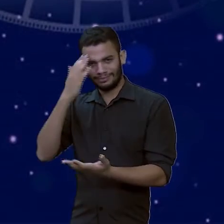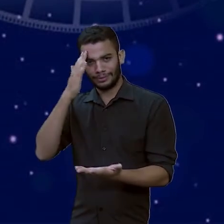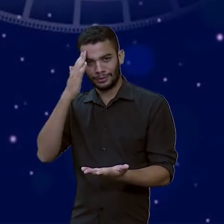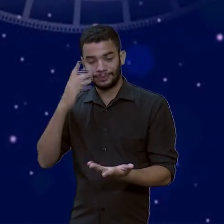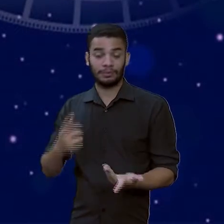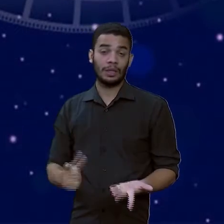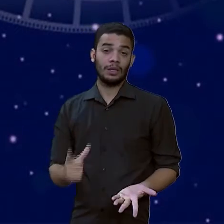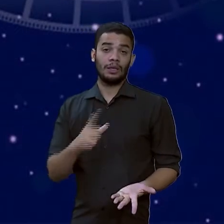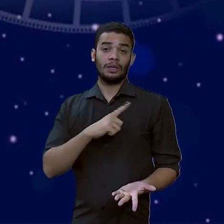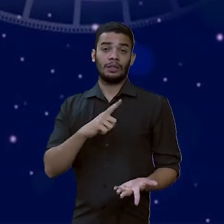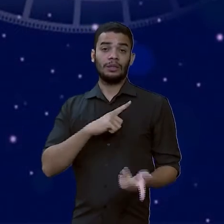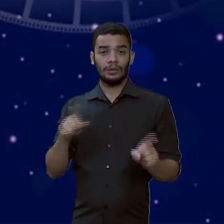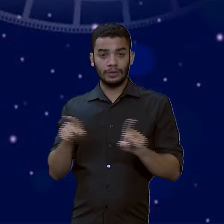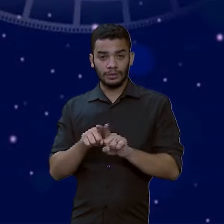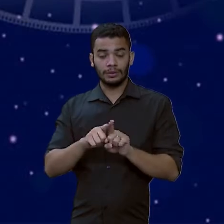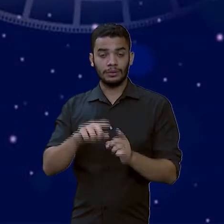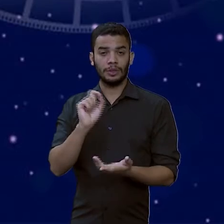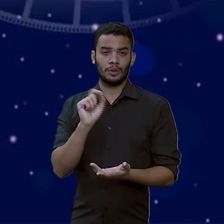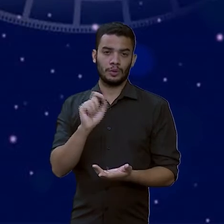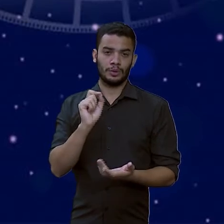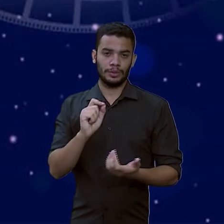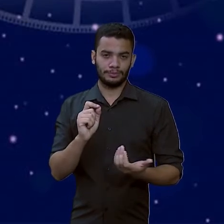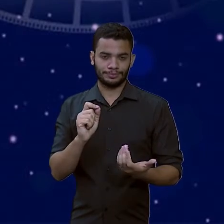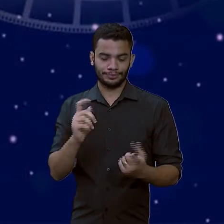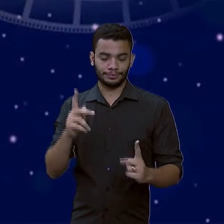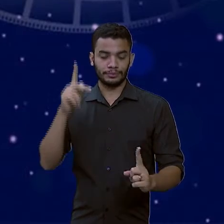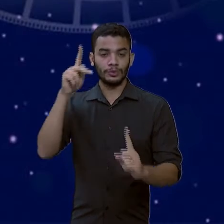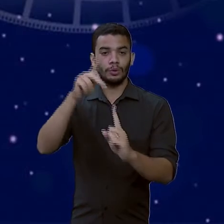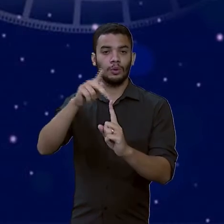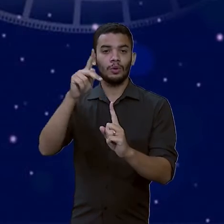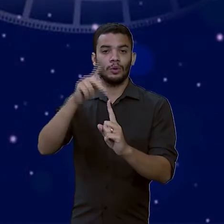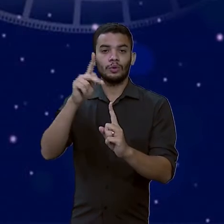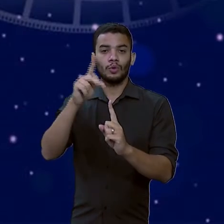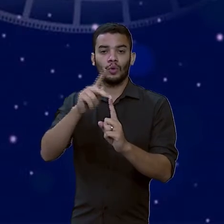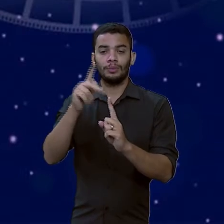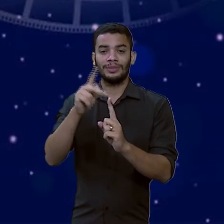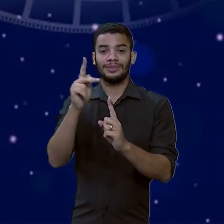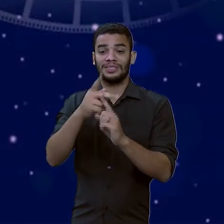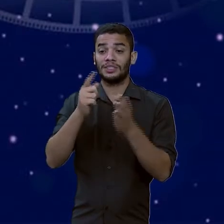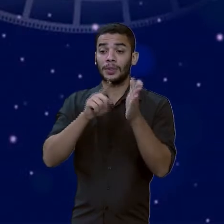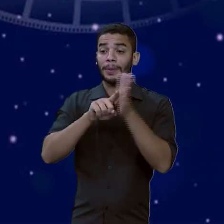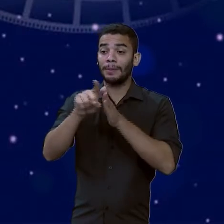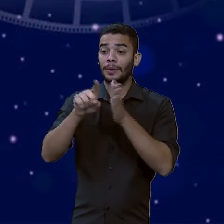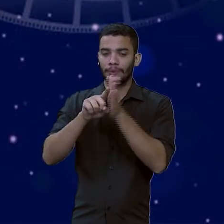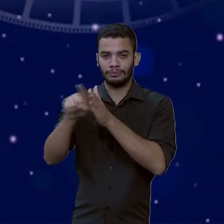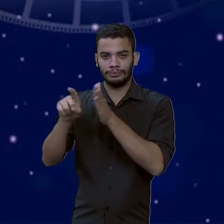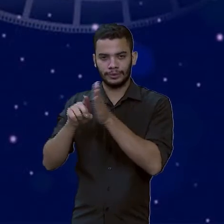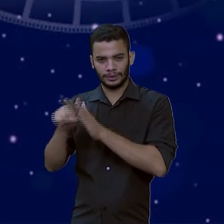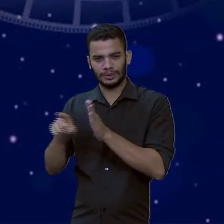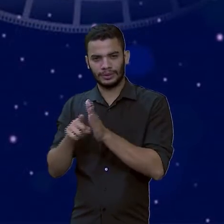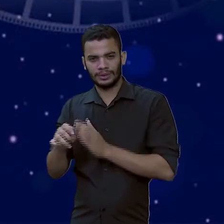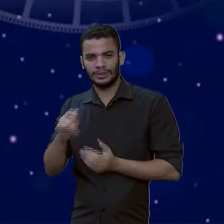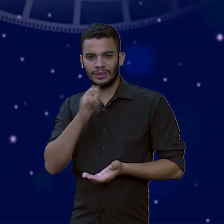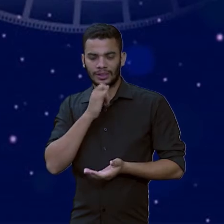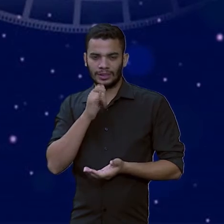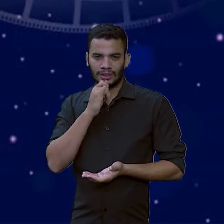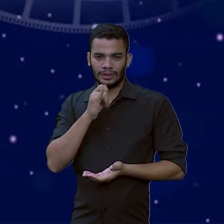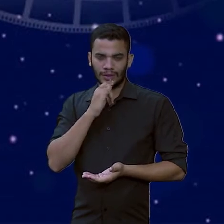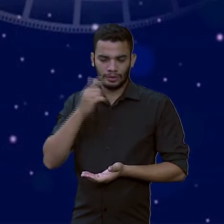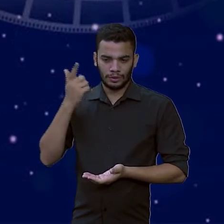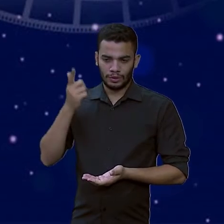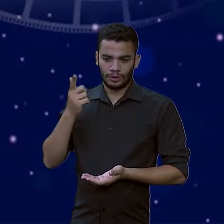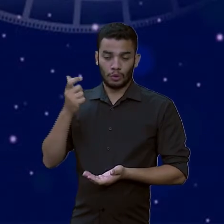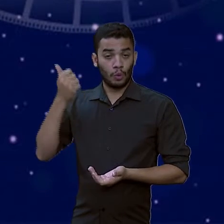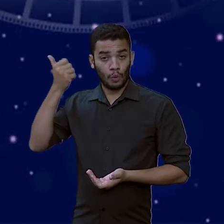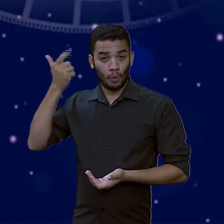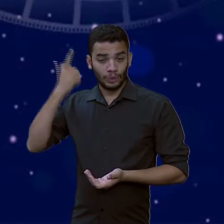palavras variáveis e também invariáveis, empregadas para formular perguntas diretas e